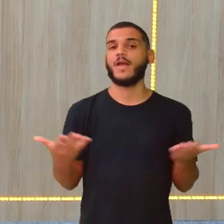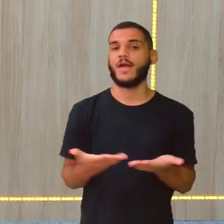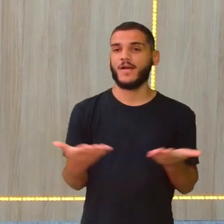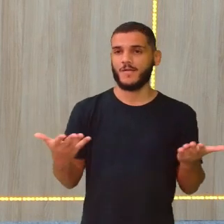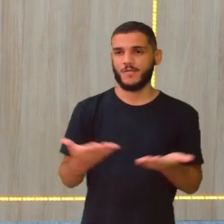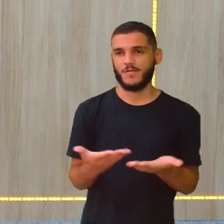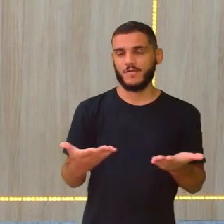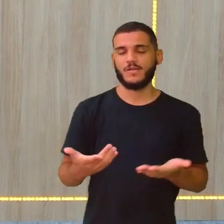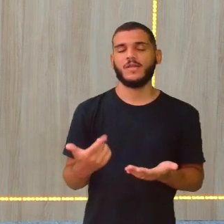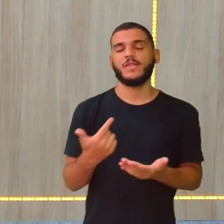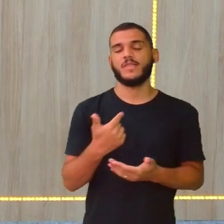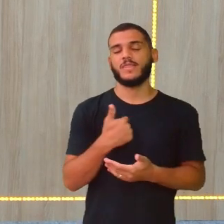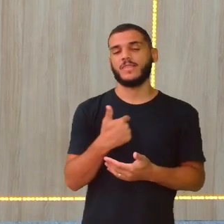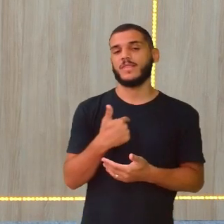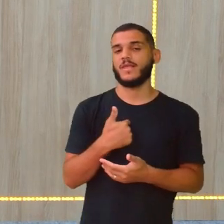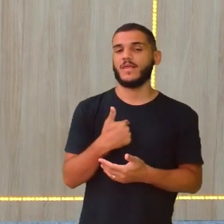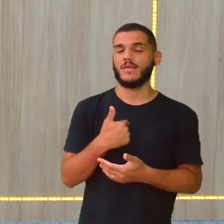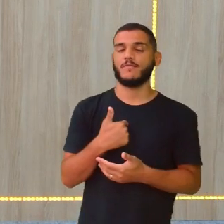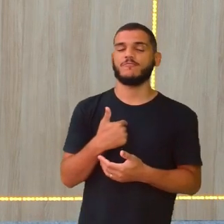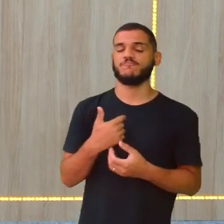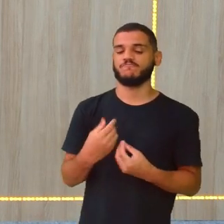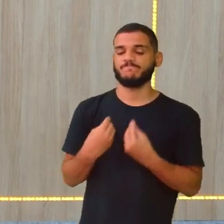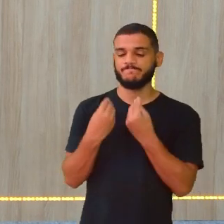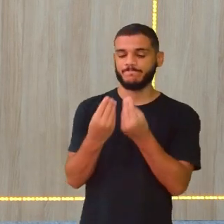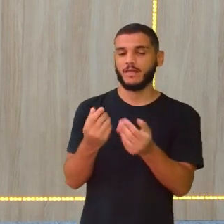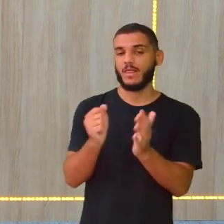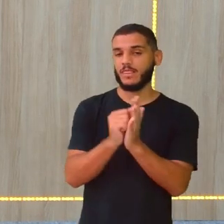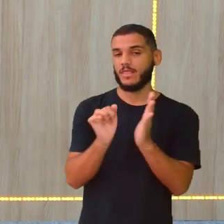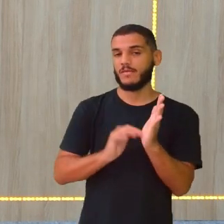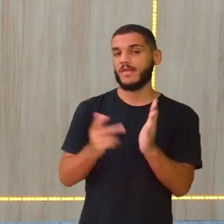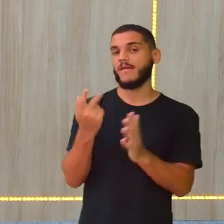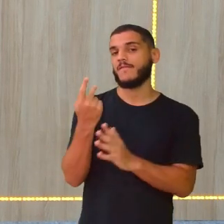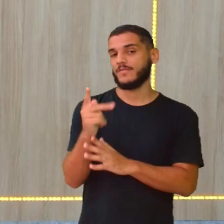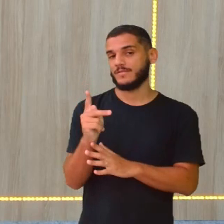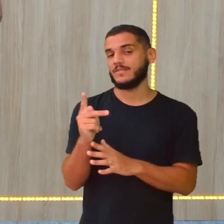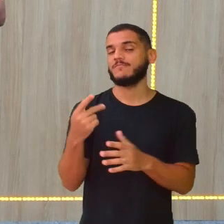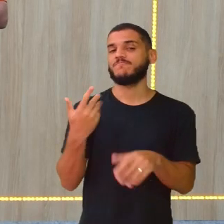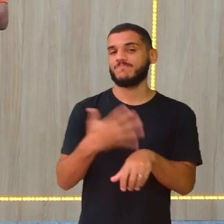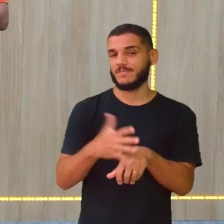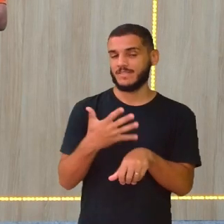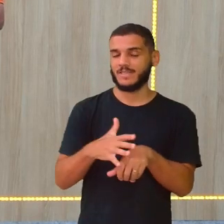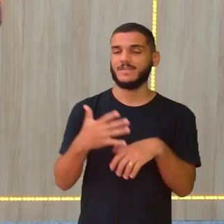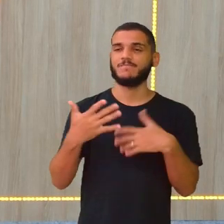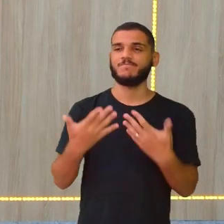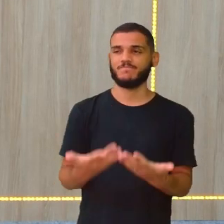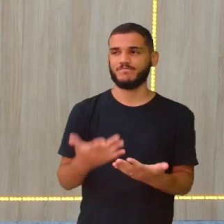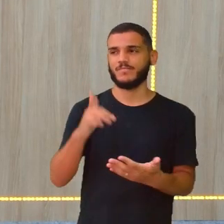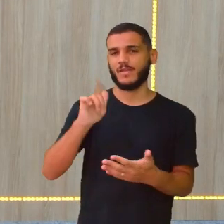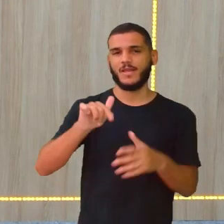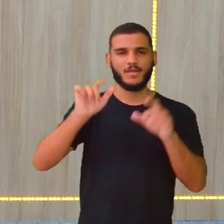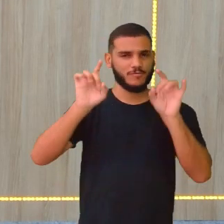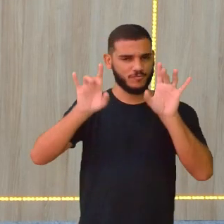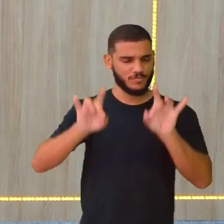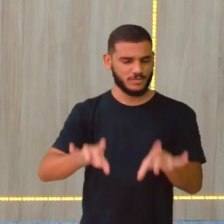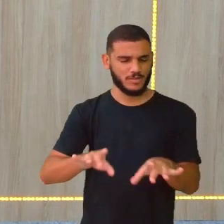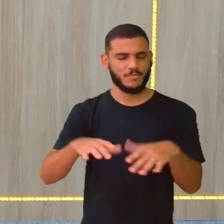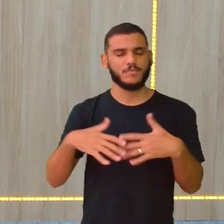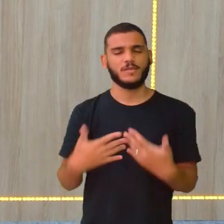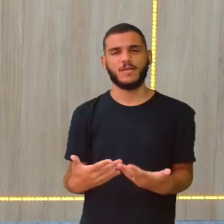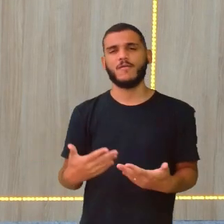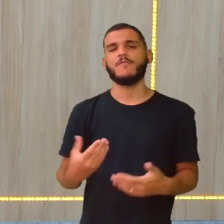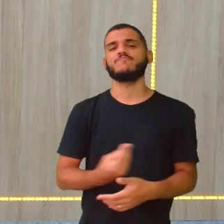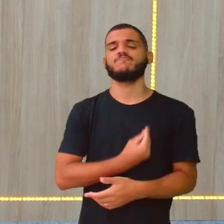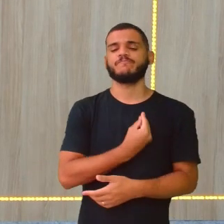agora eu deixo aí, não é, uma atividade com vocês. Essa atividade é uma atividade muito especial, que deve